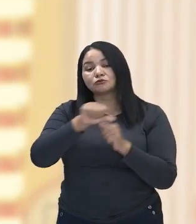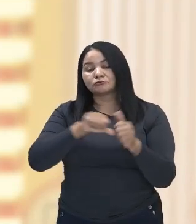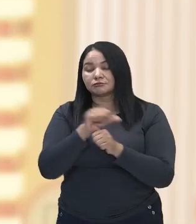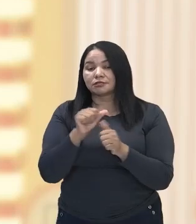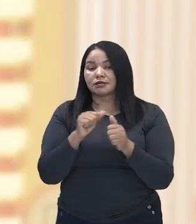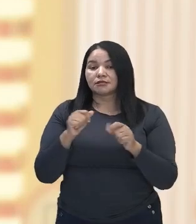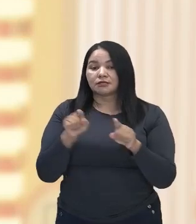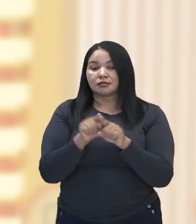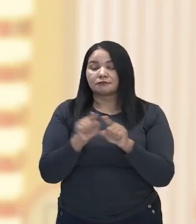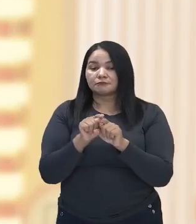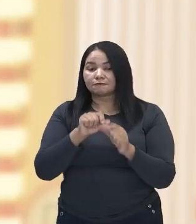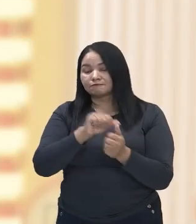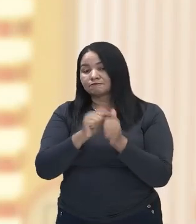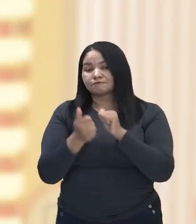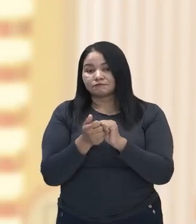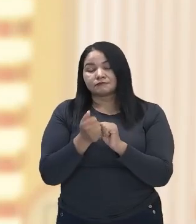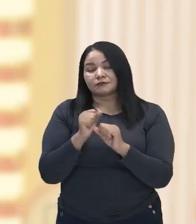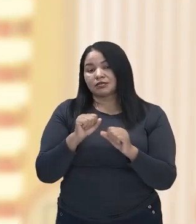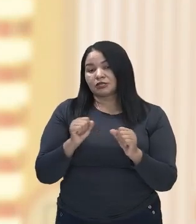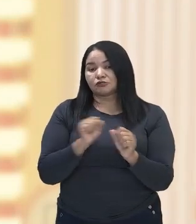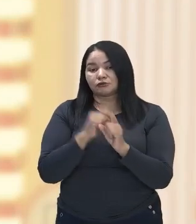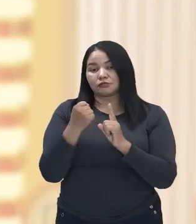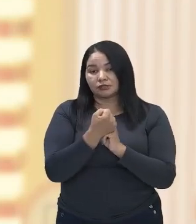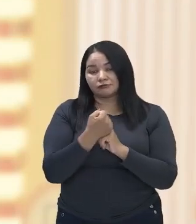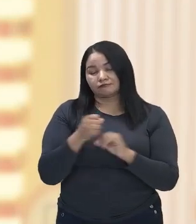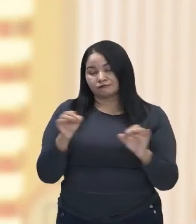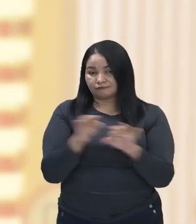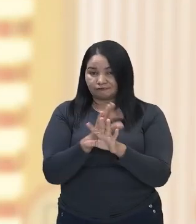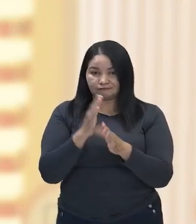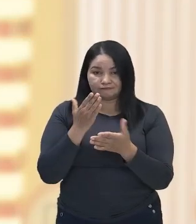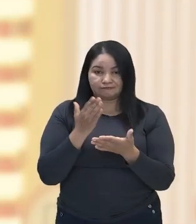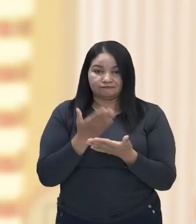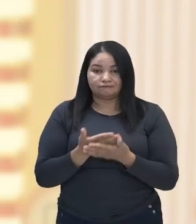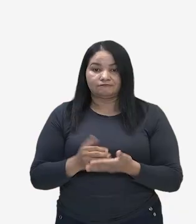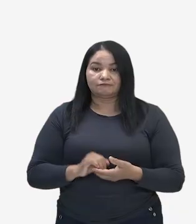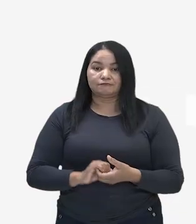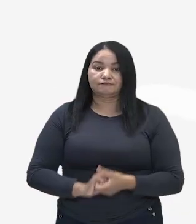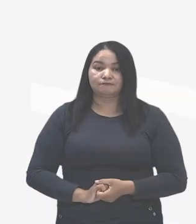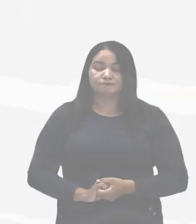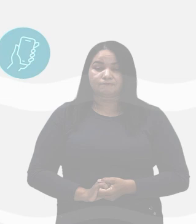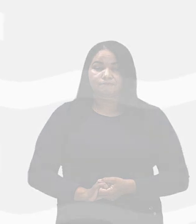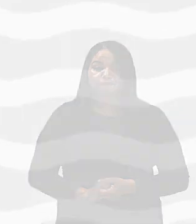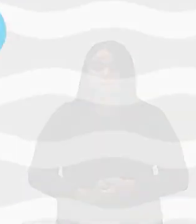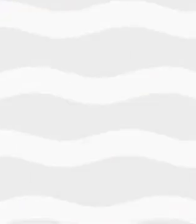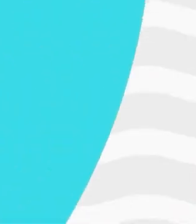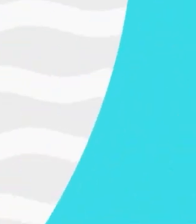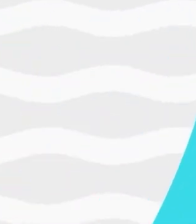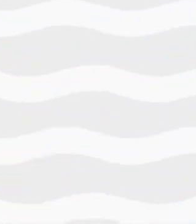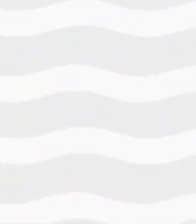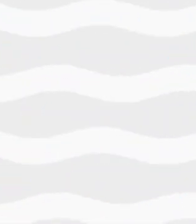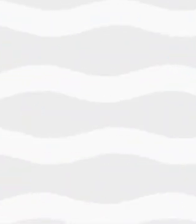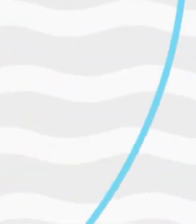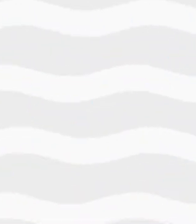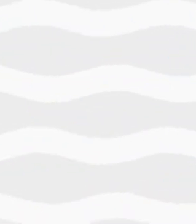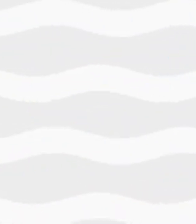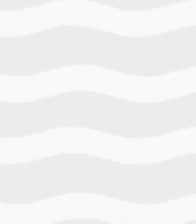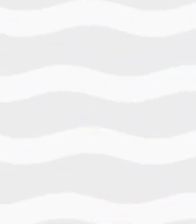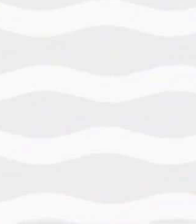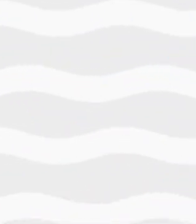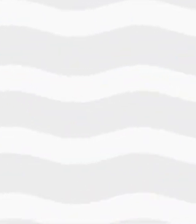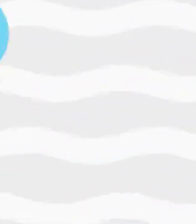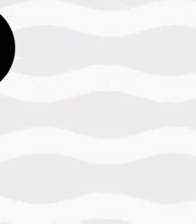sociedade. Com isso, a gente encerra o conteúdo desta aula.